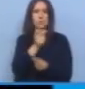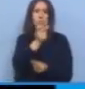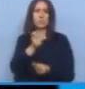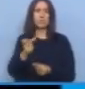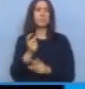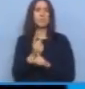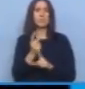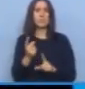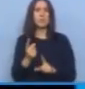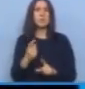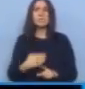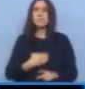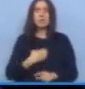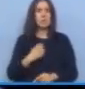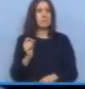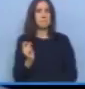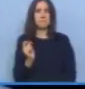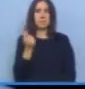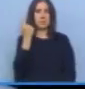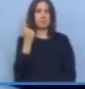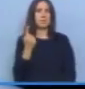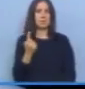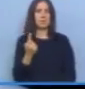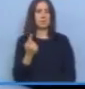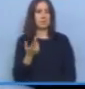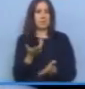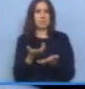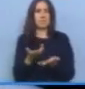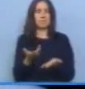pessoas, porque nunca senti assim de